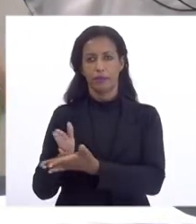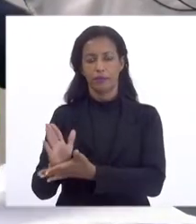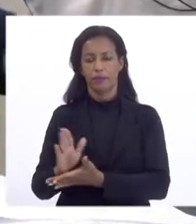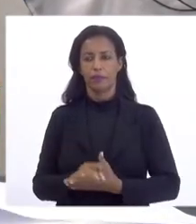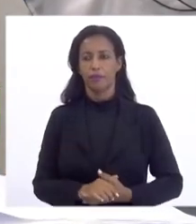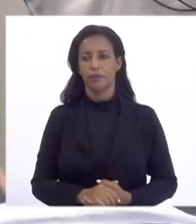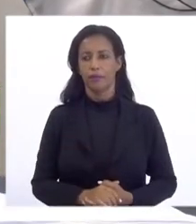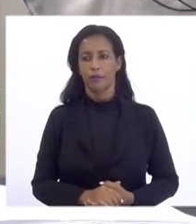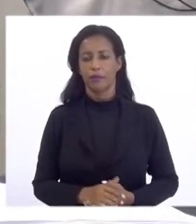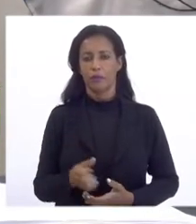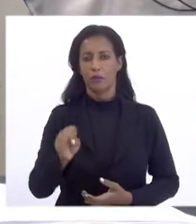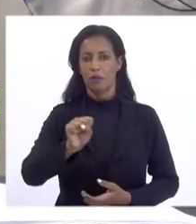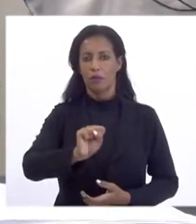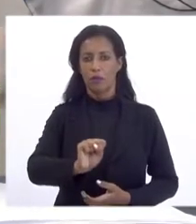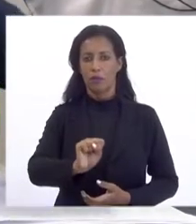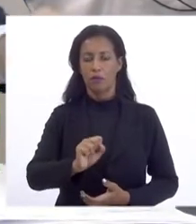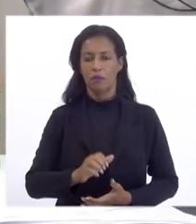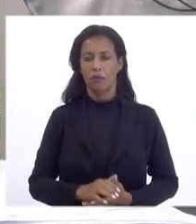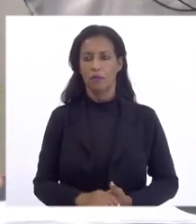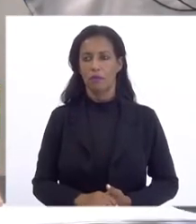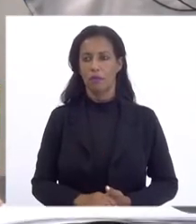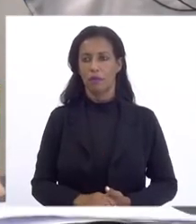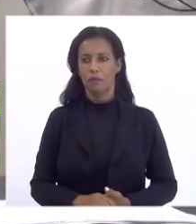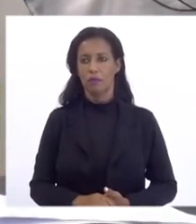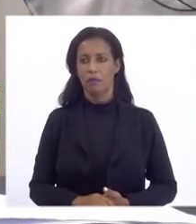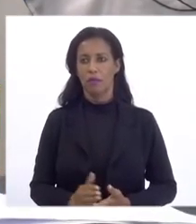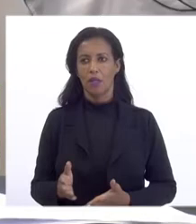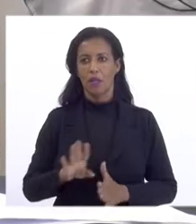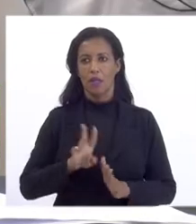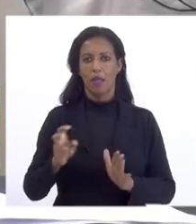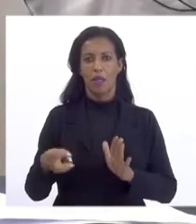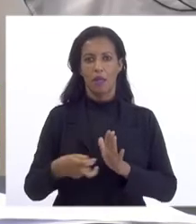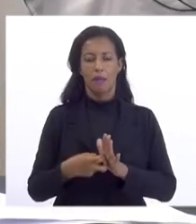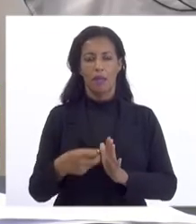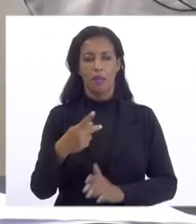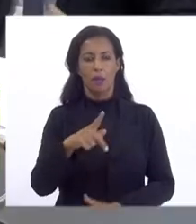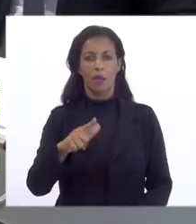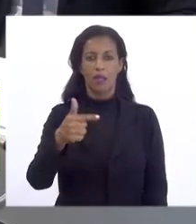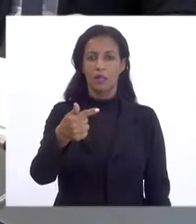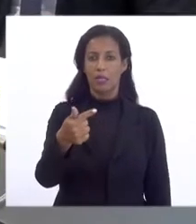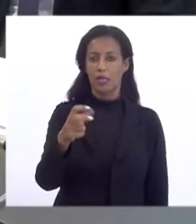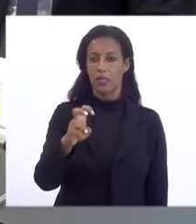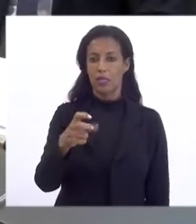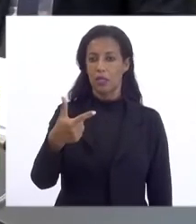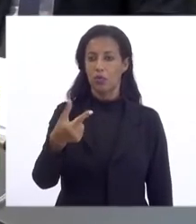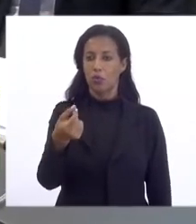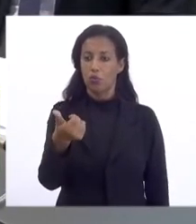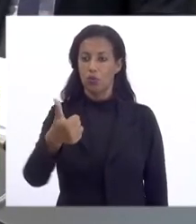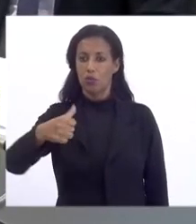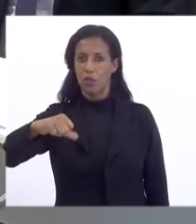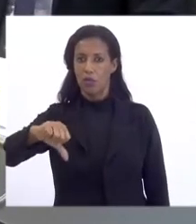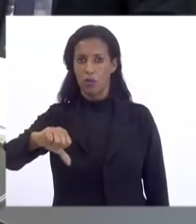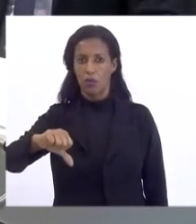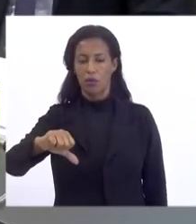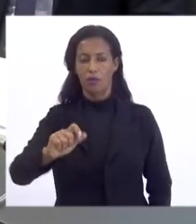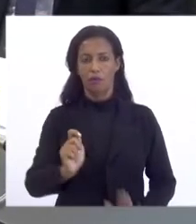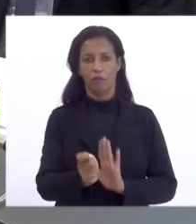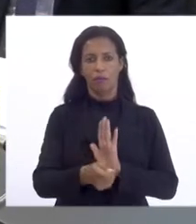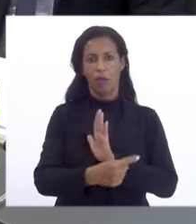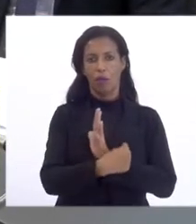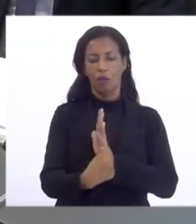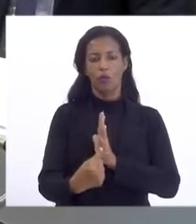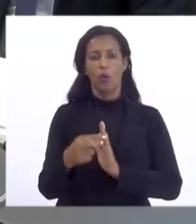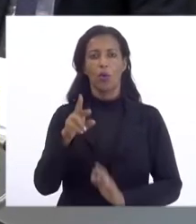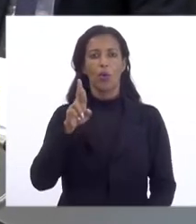aprovado. 8. Emendas de plenário ao projeto de lei 75/2019, autoria deputado